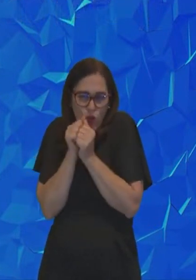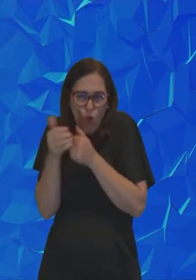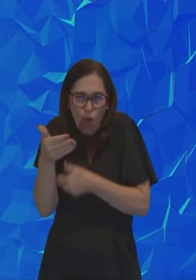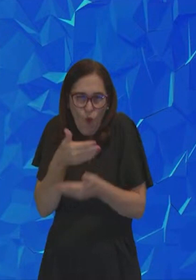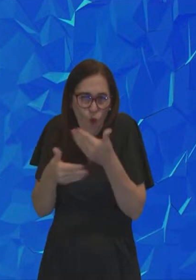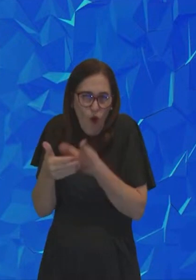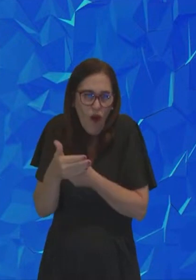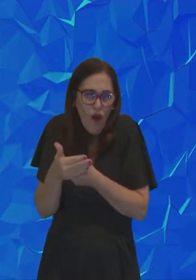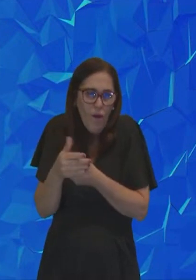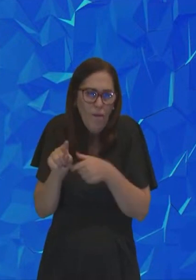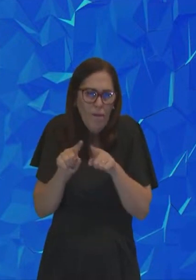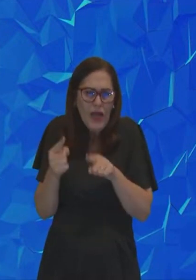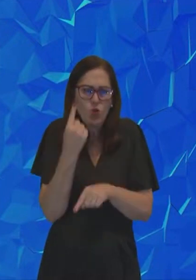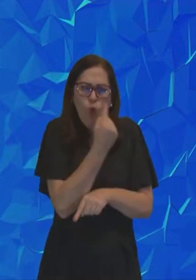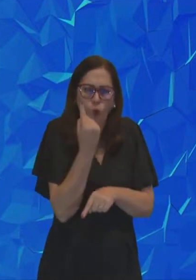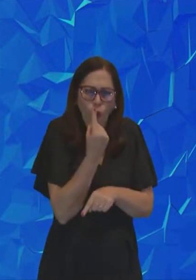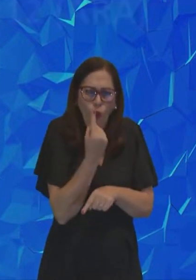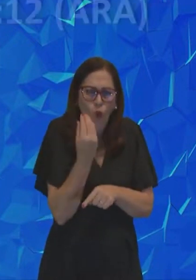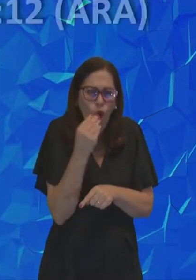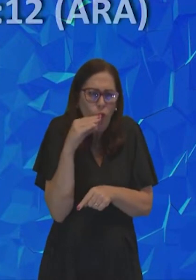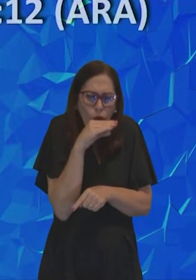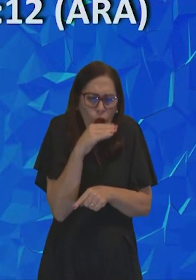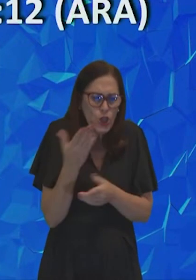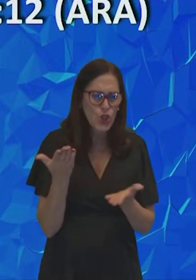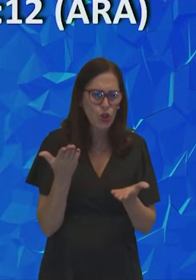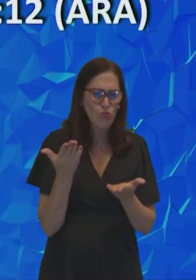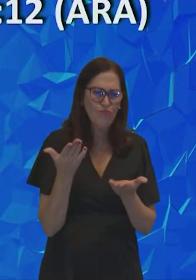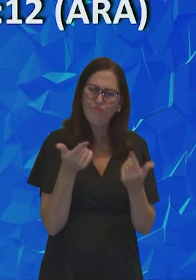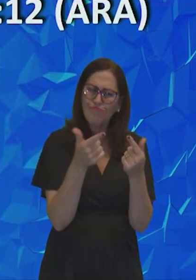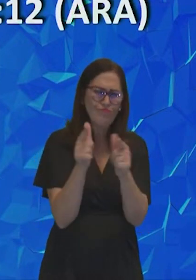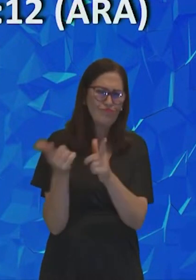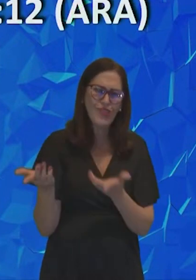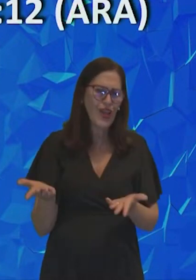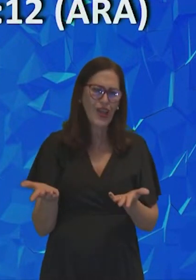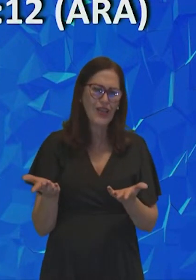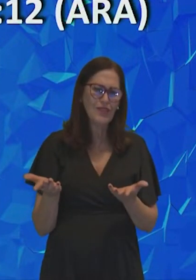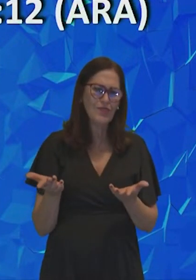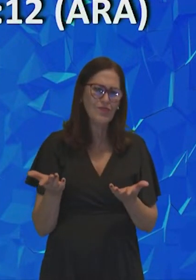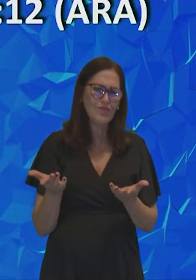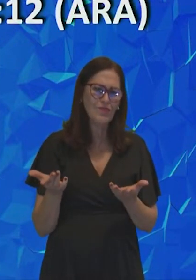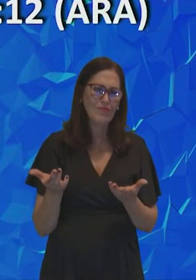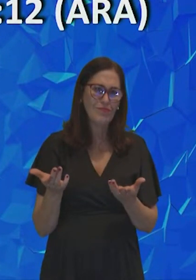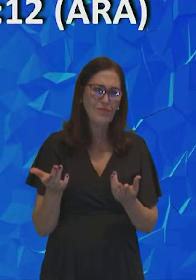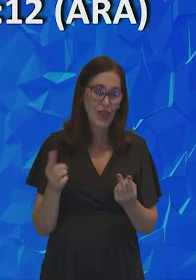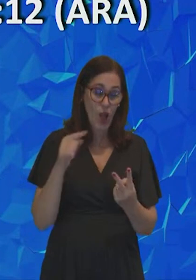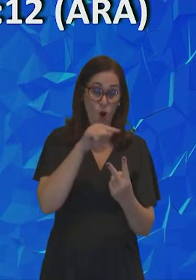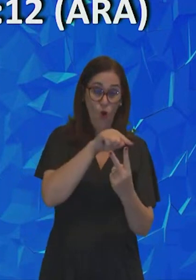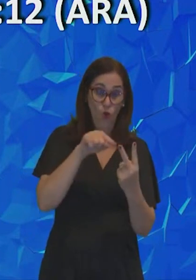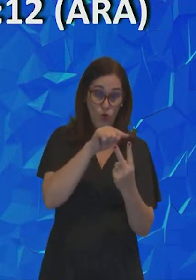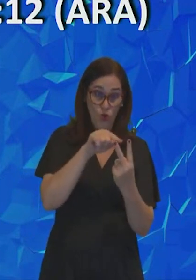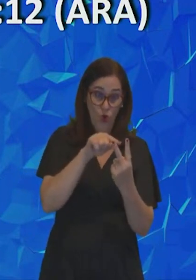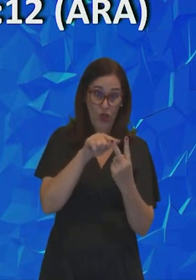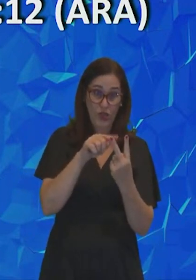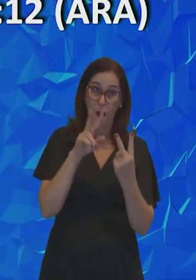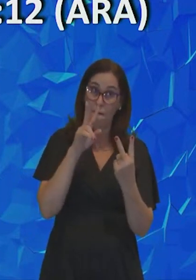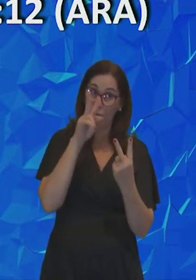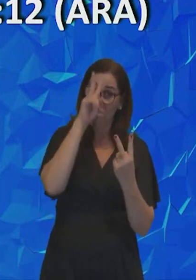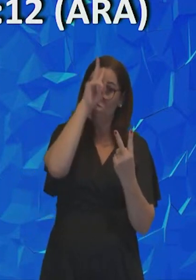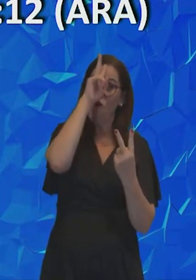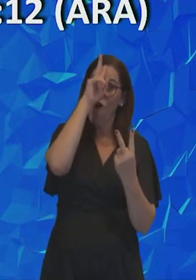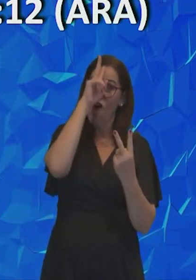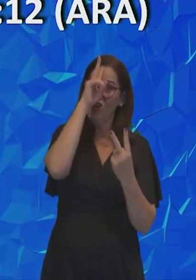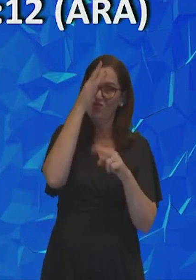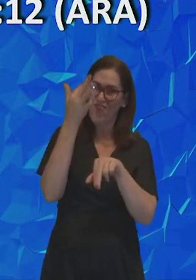se aquentará? Se alguém quiser prevalecer contra um, os dois lhe resistirão, porque